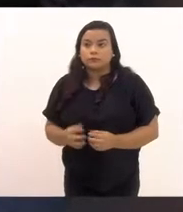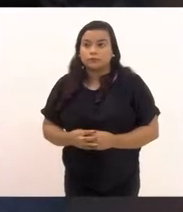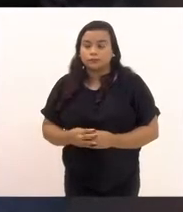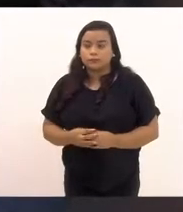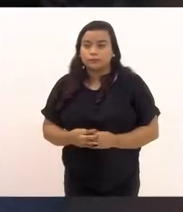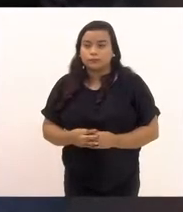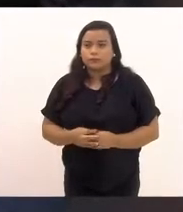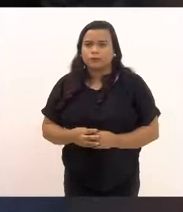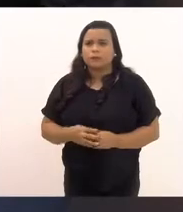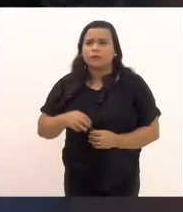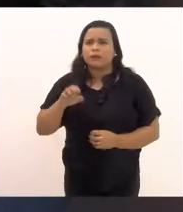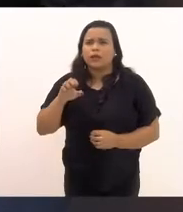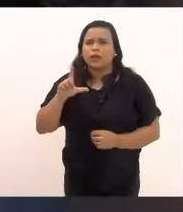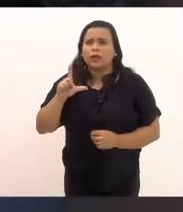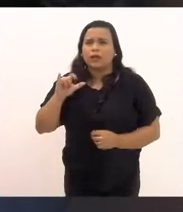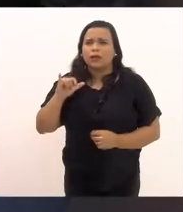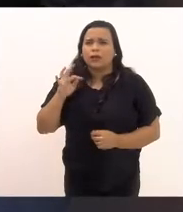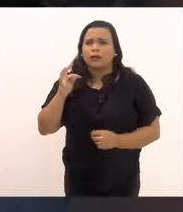Wellington José.